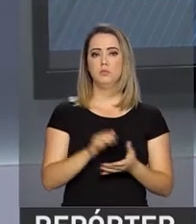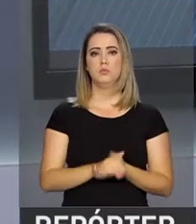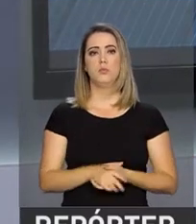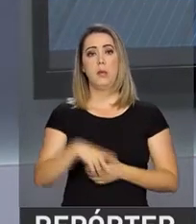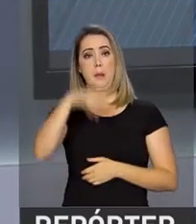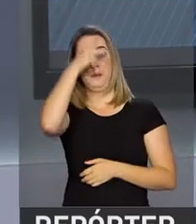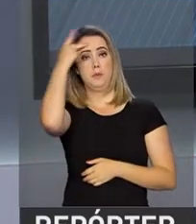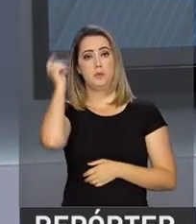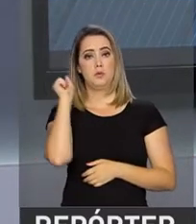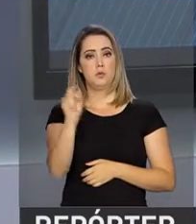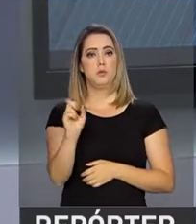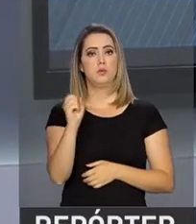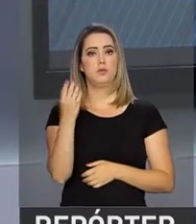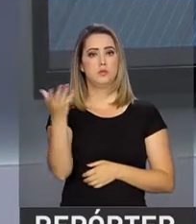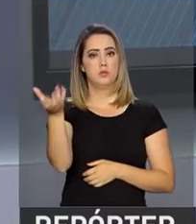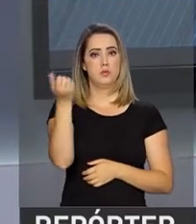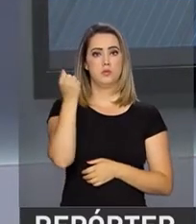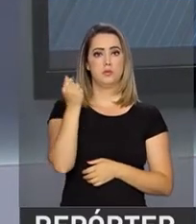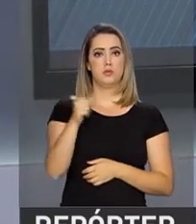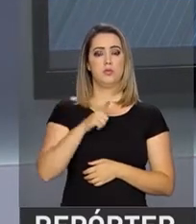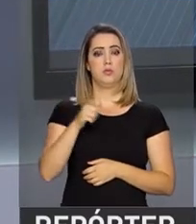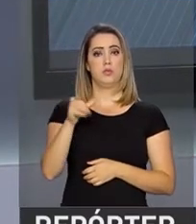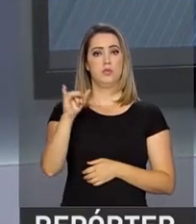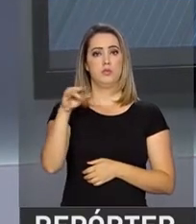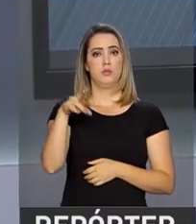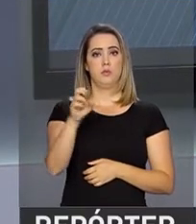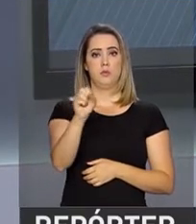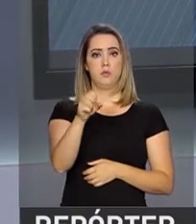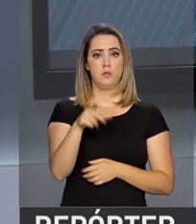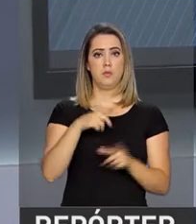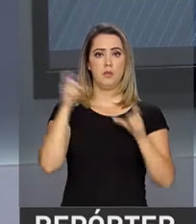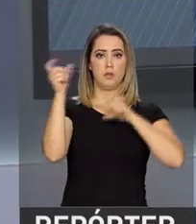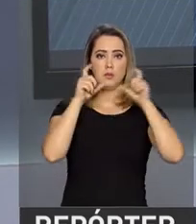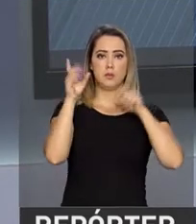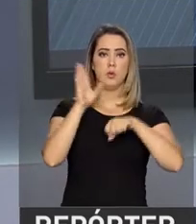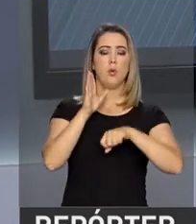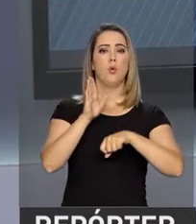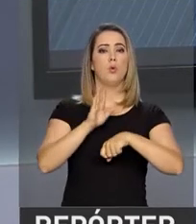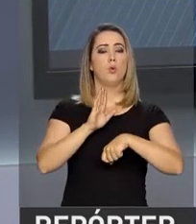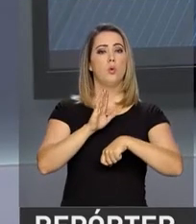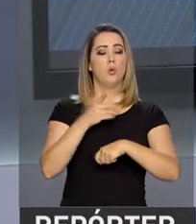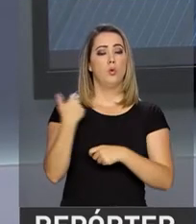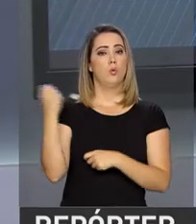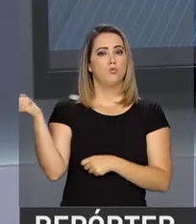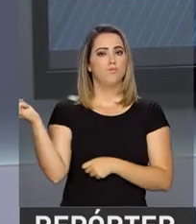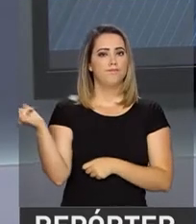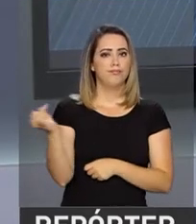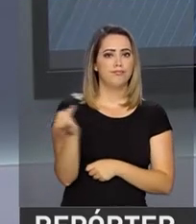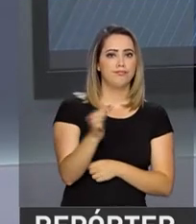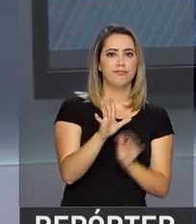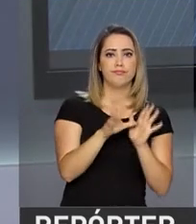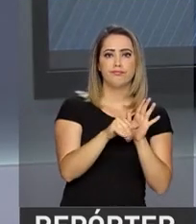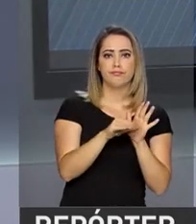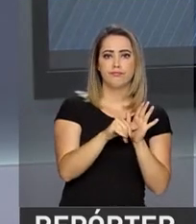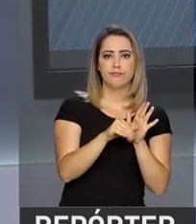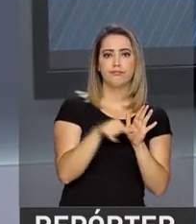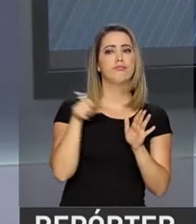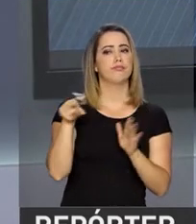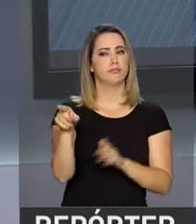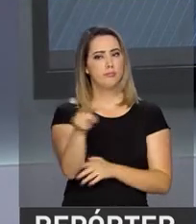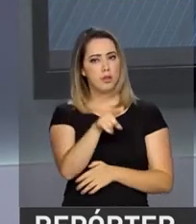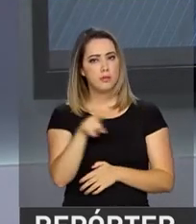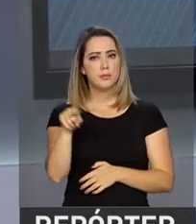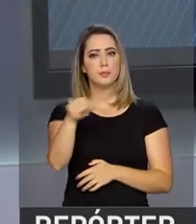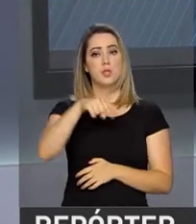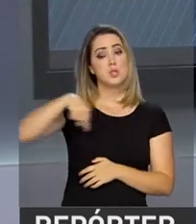Aposentados, pensionistas e outros beneficiários do INSS devem ficar atentos. O número de golpes para tirar o dinheiro dessas pessoas